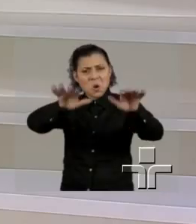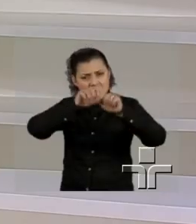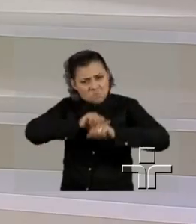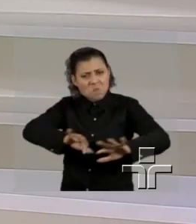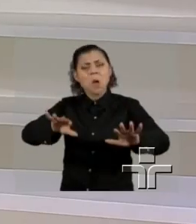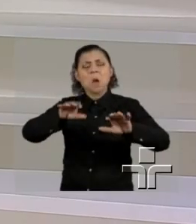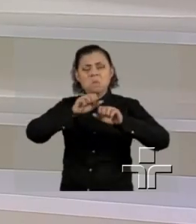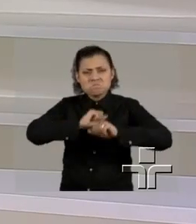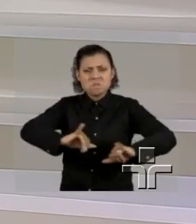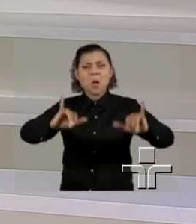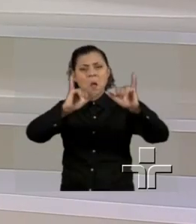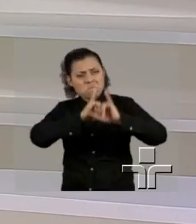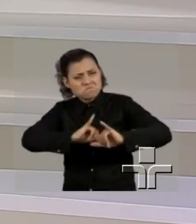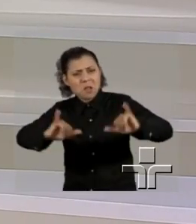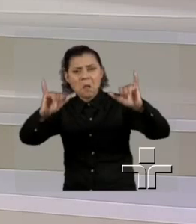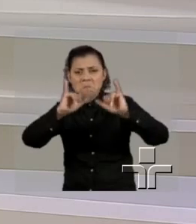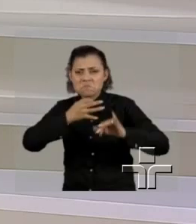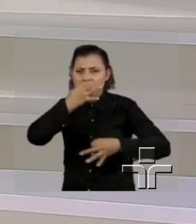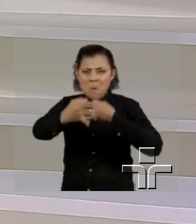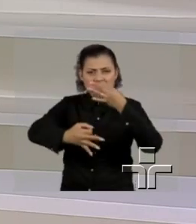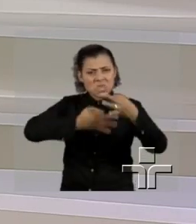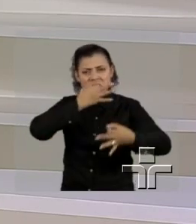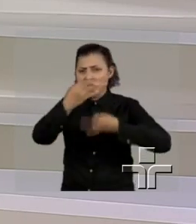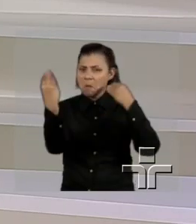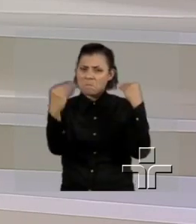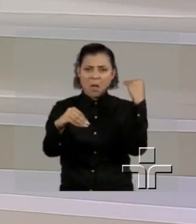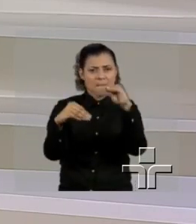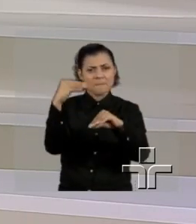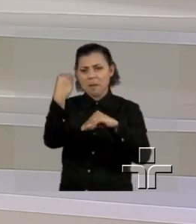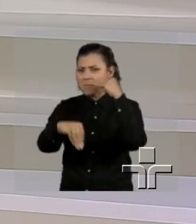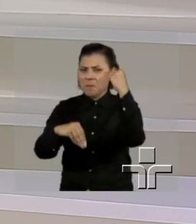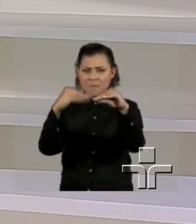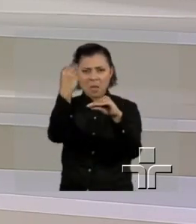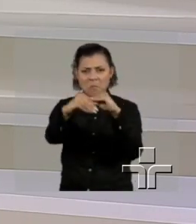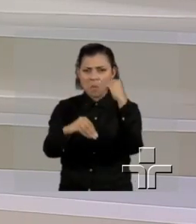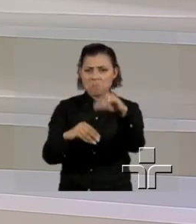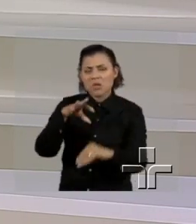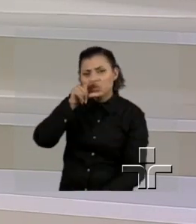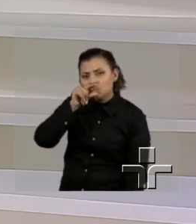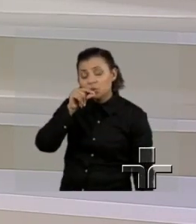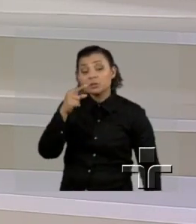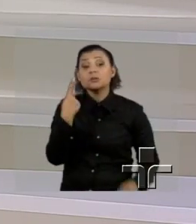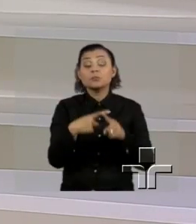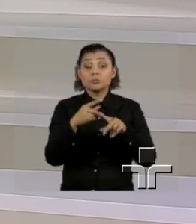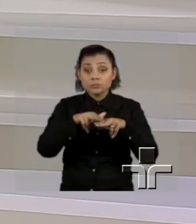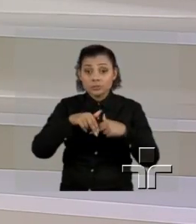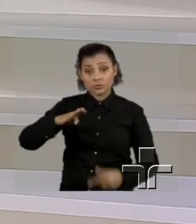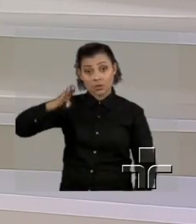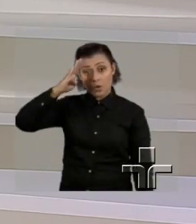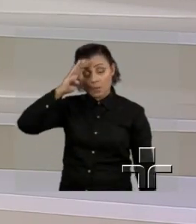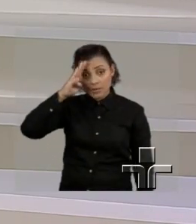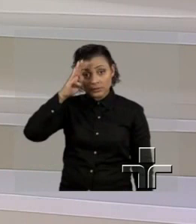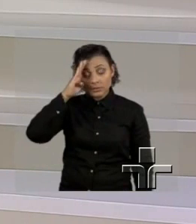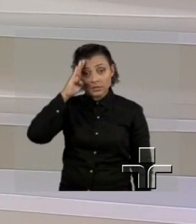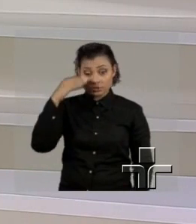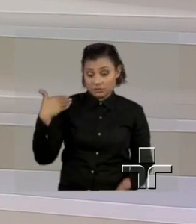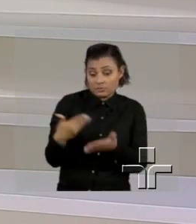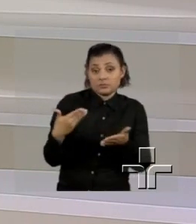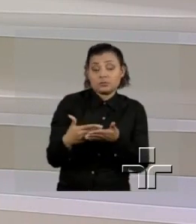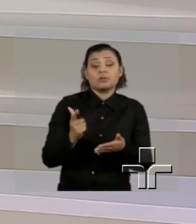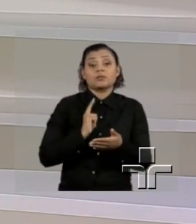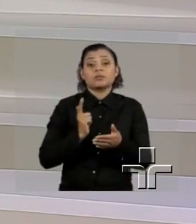projeção. No geral, nesse nível de interferência, não é o ideal. Mas eu